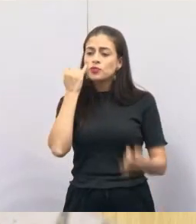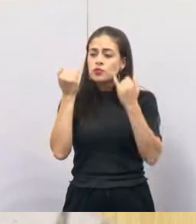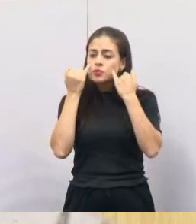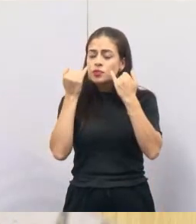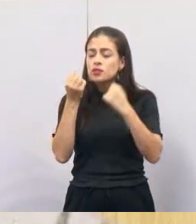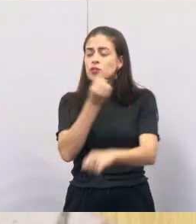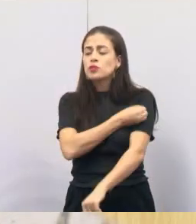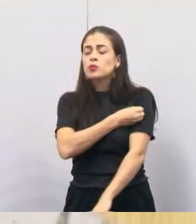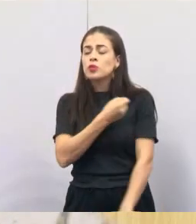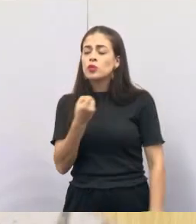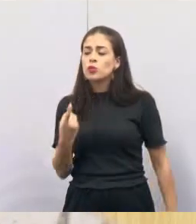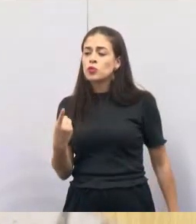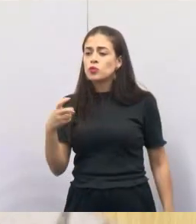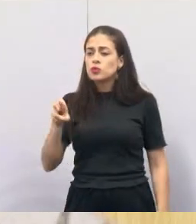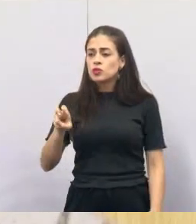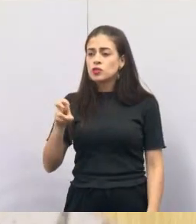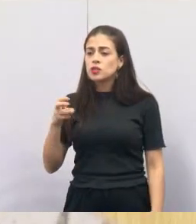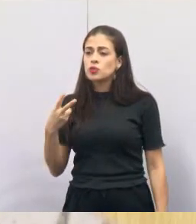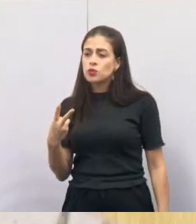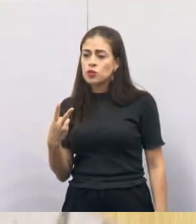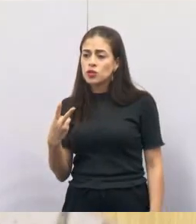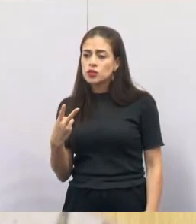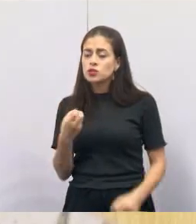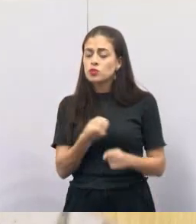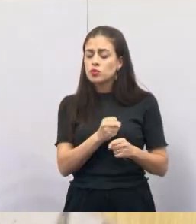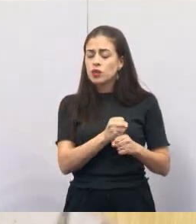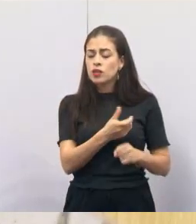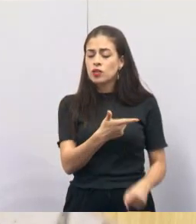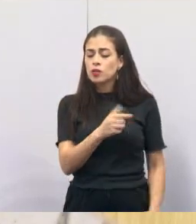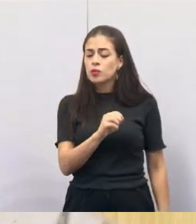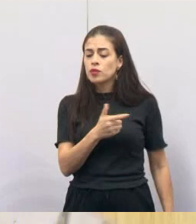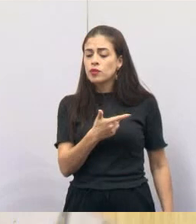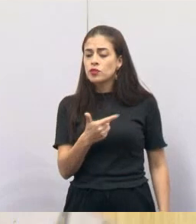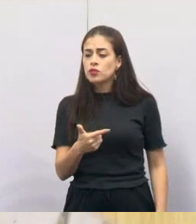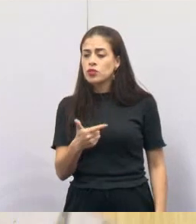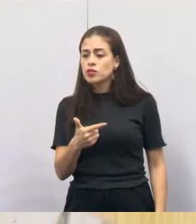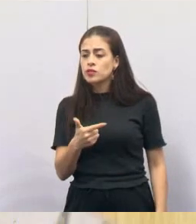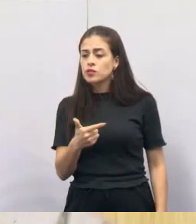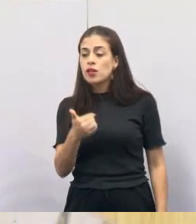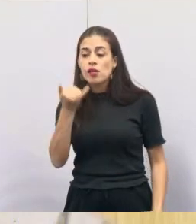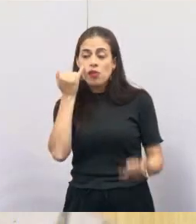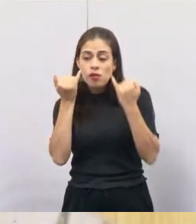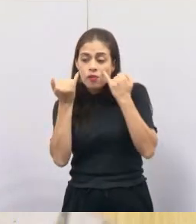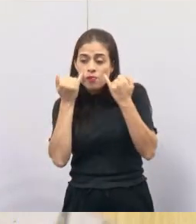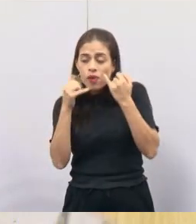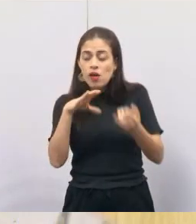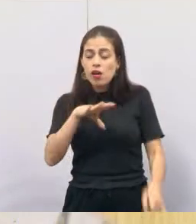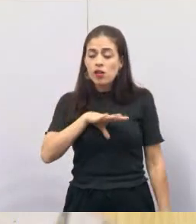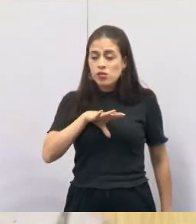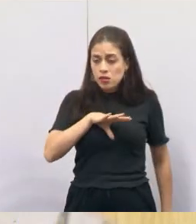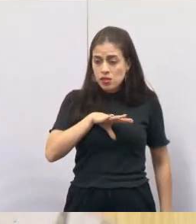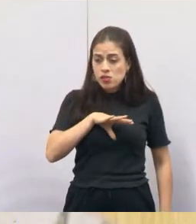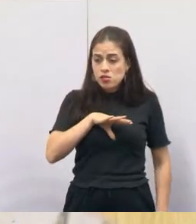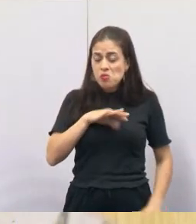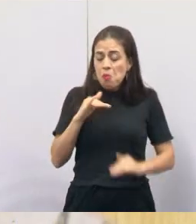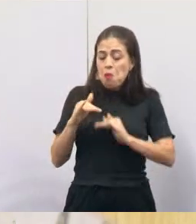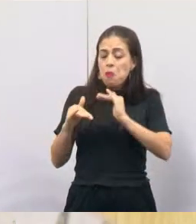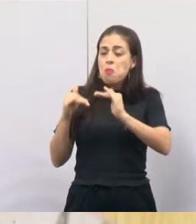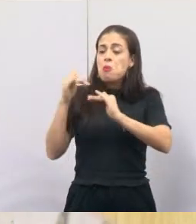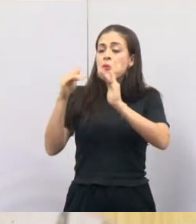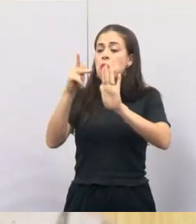número 152 de 2022, no qual foi informado que o município está